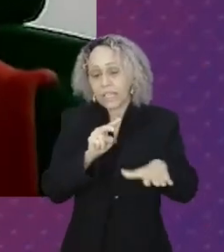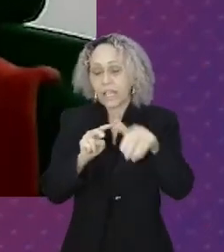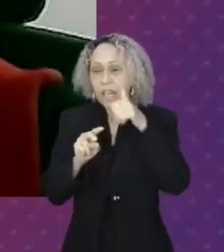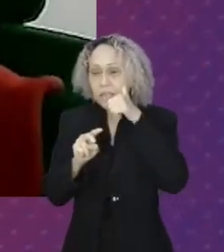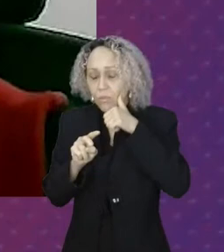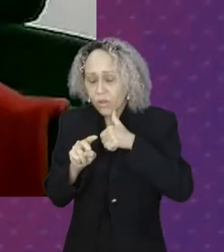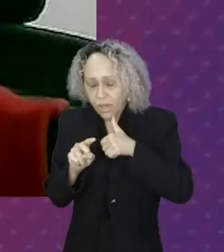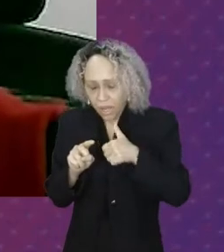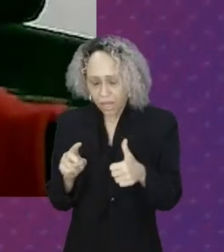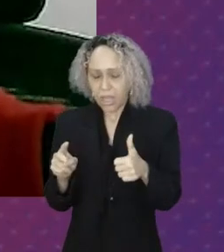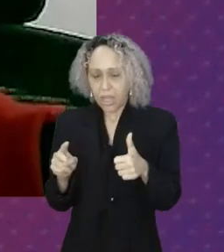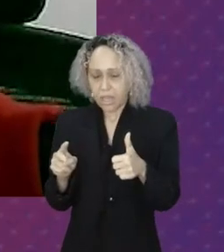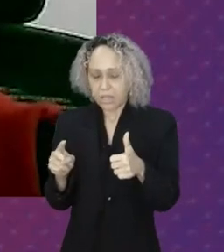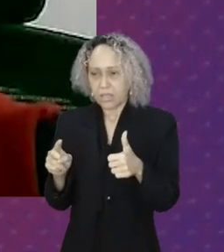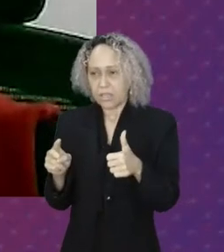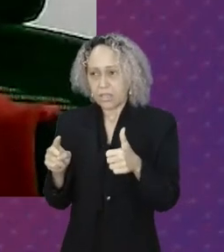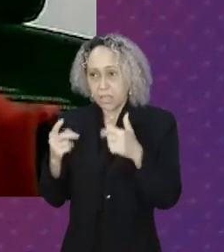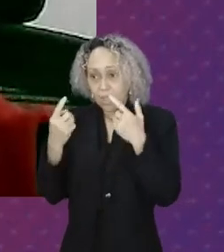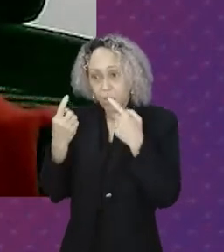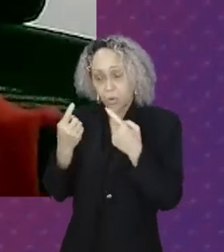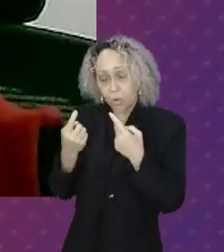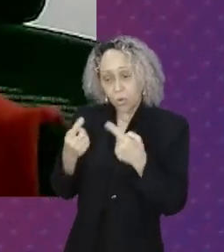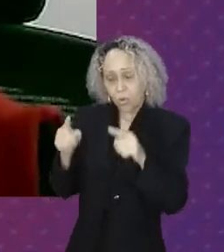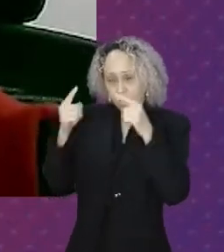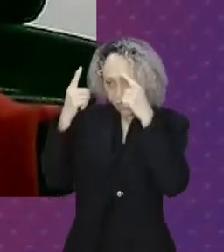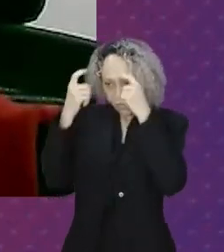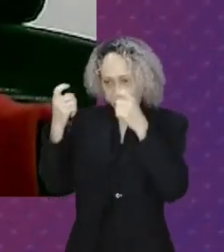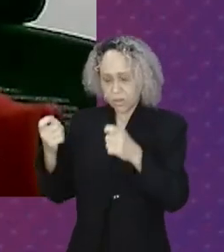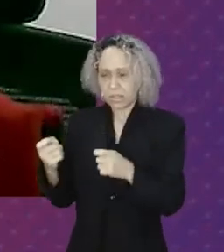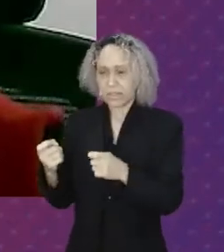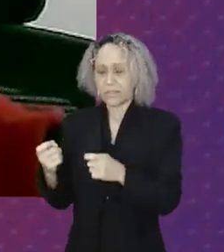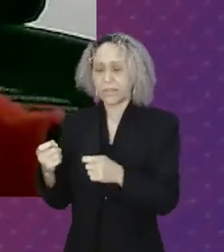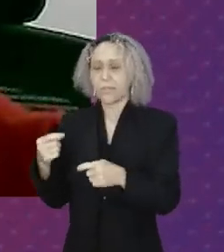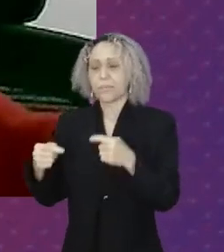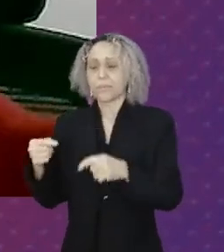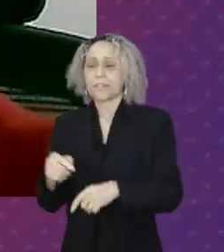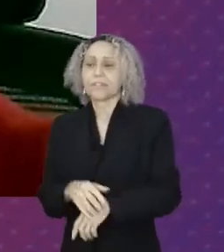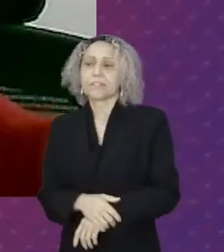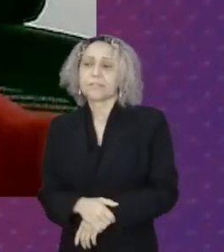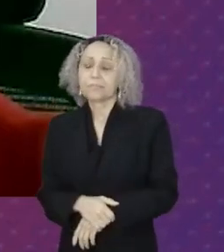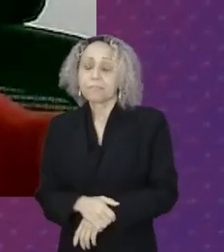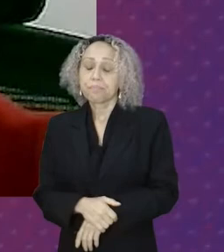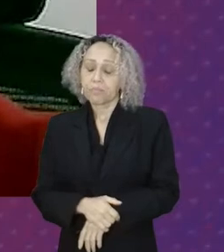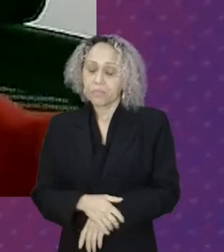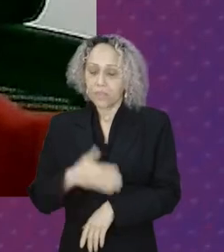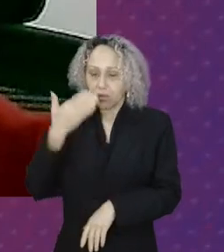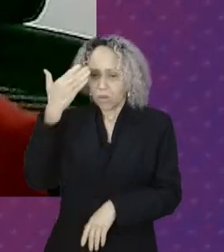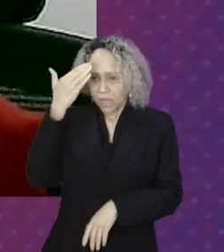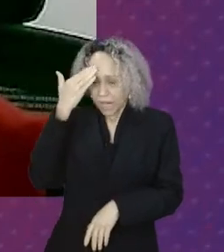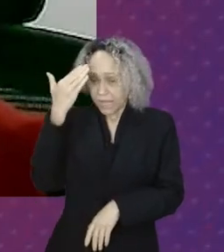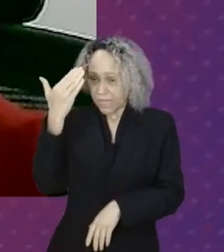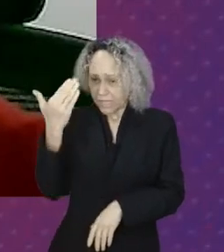vocês, agradecer profundamente esse espaço, dizer que estou à disposição